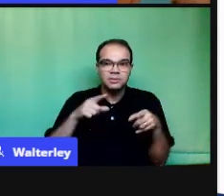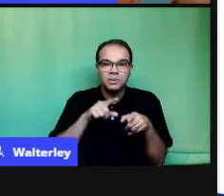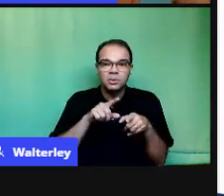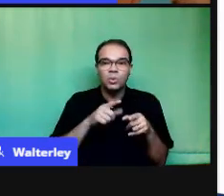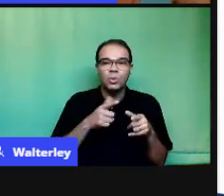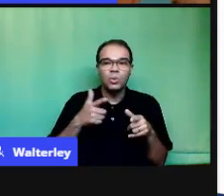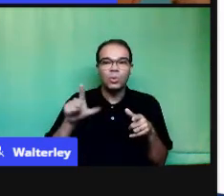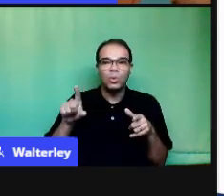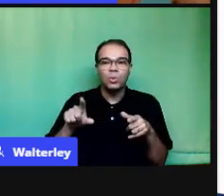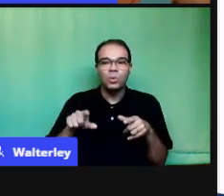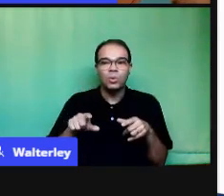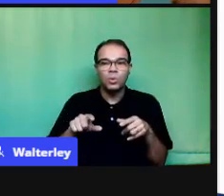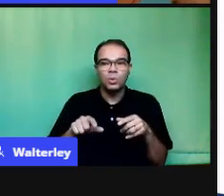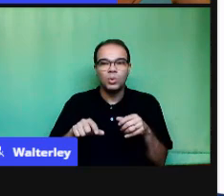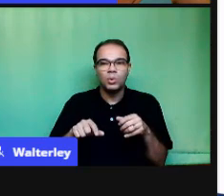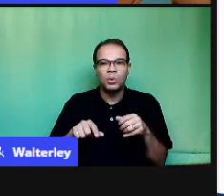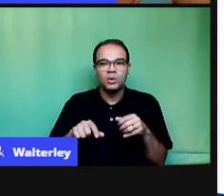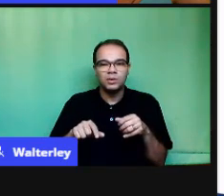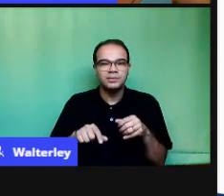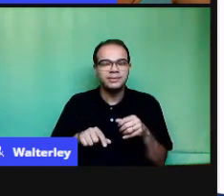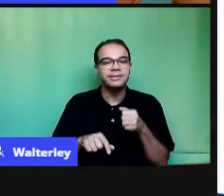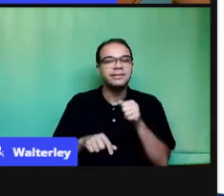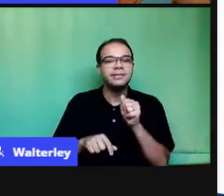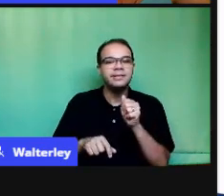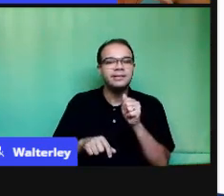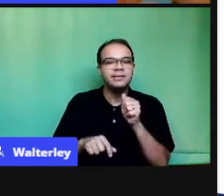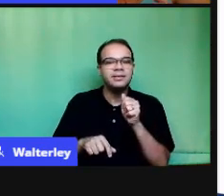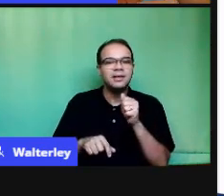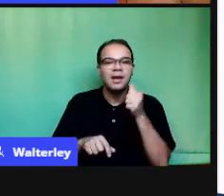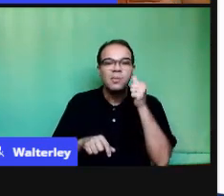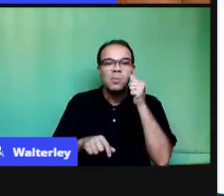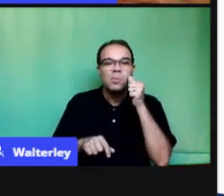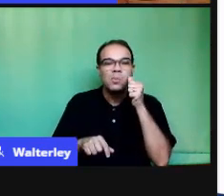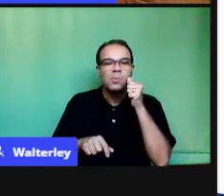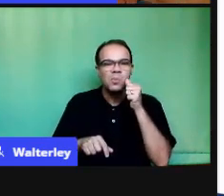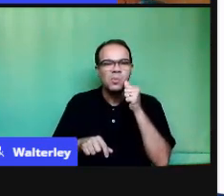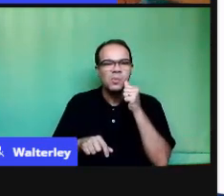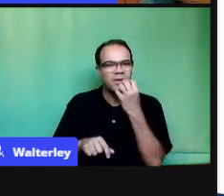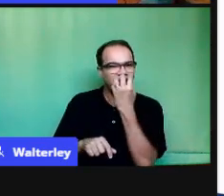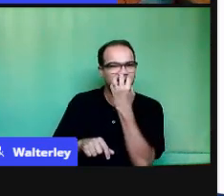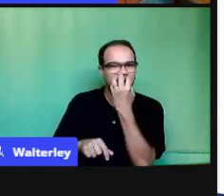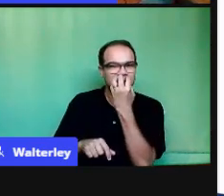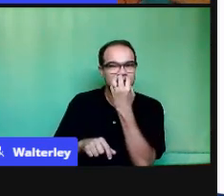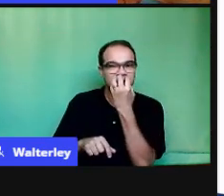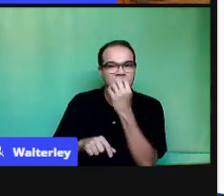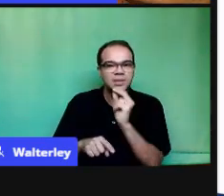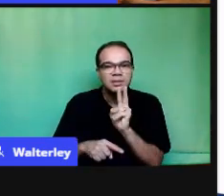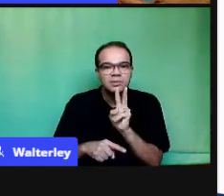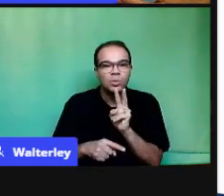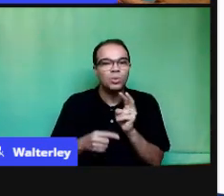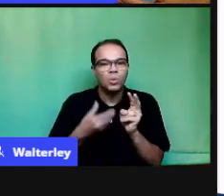uma fêmea que nasceu e está sendo já trabalhada para ela